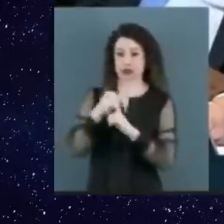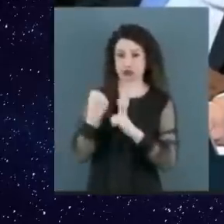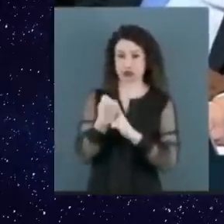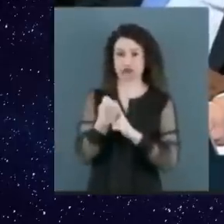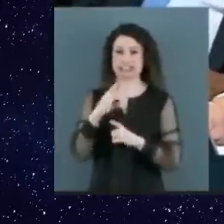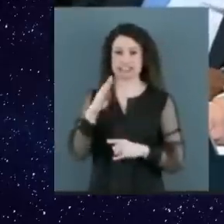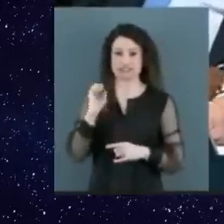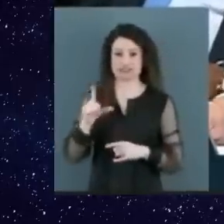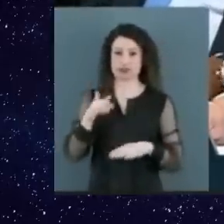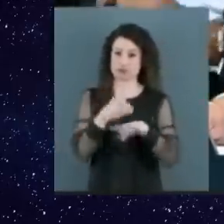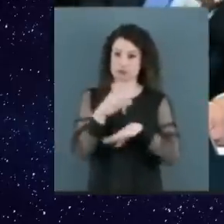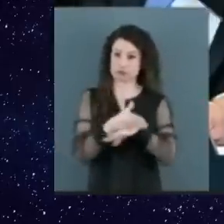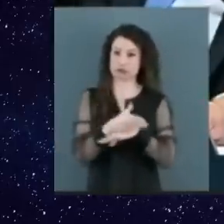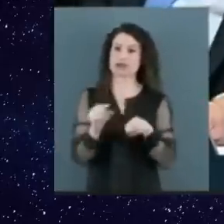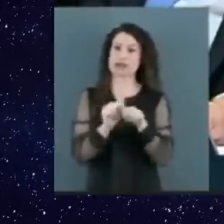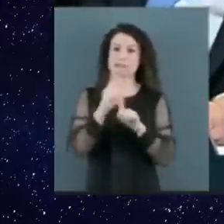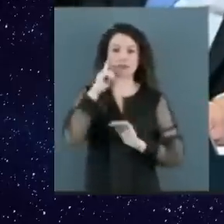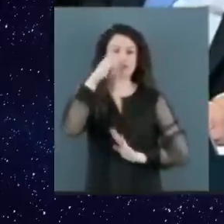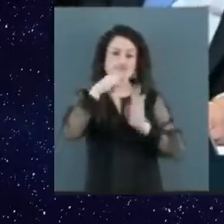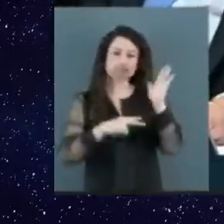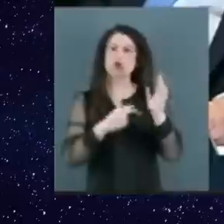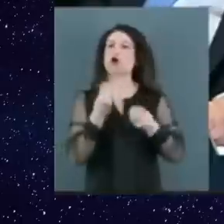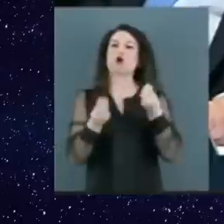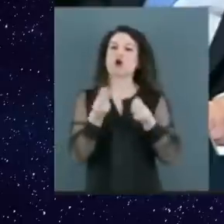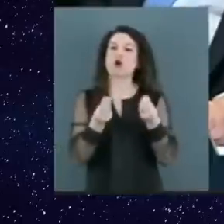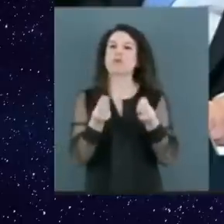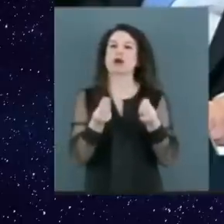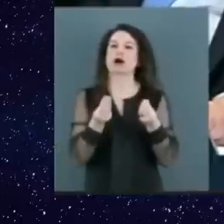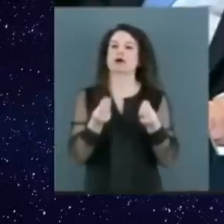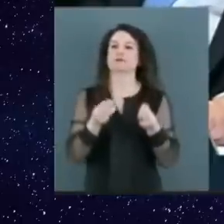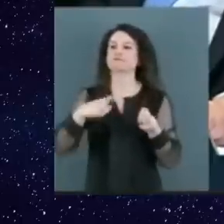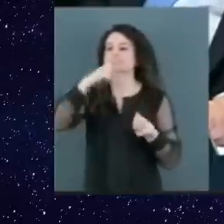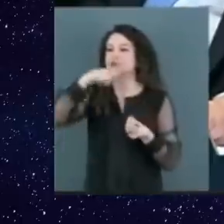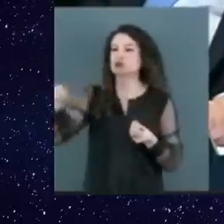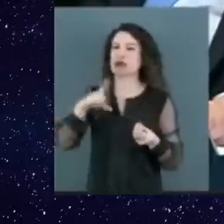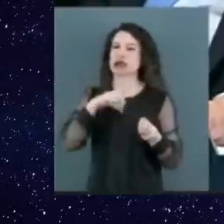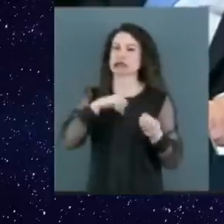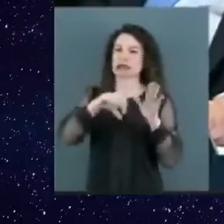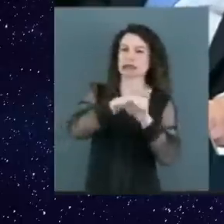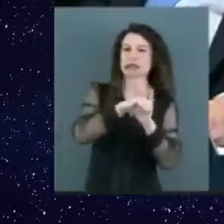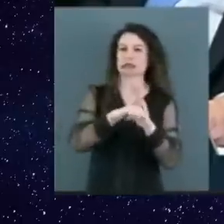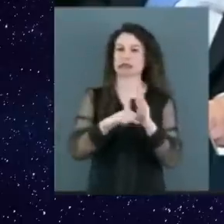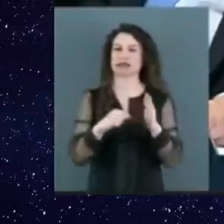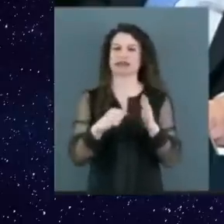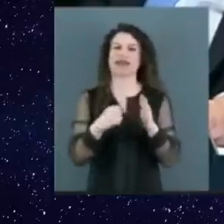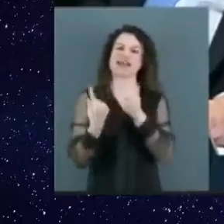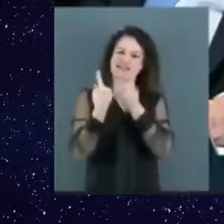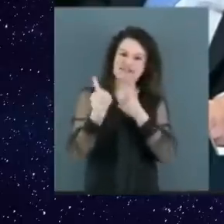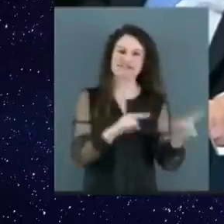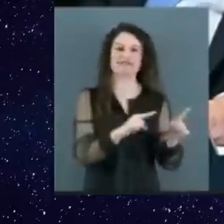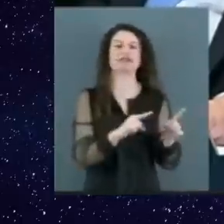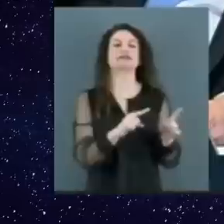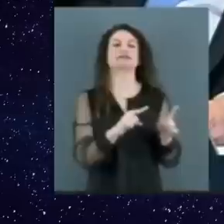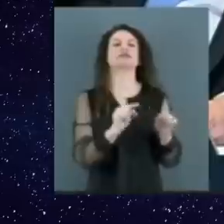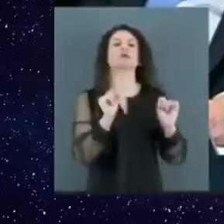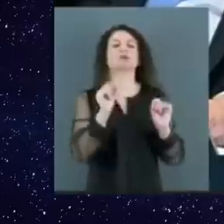atendê-la. Formulou-se ações para reverter o quadro de jovens infratores, combater a cultura do machismo, abrir espaço à participação de